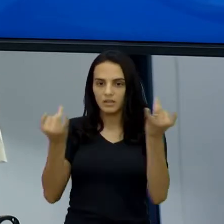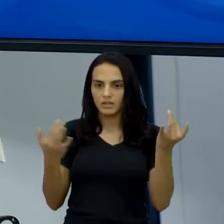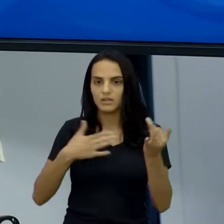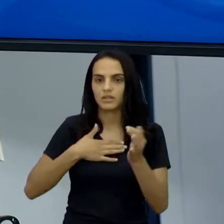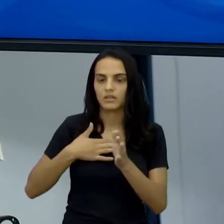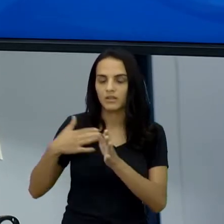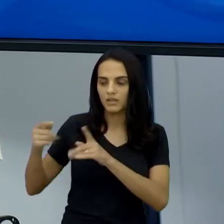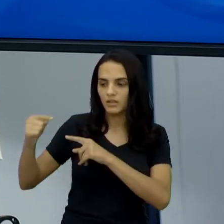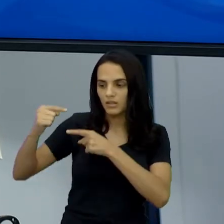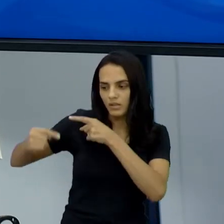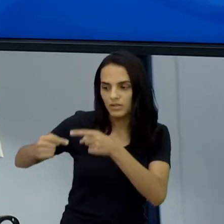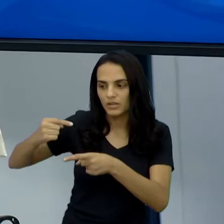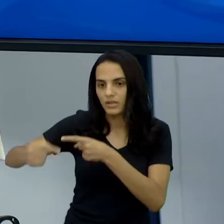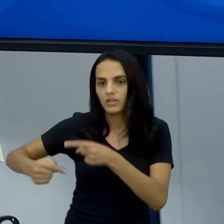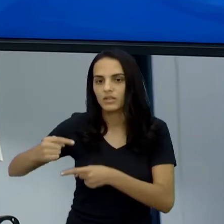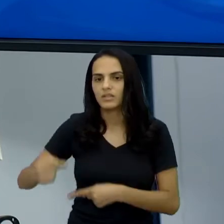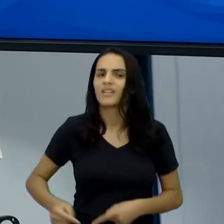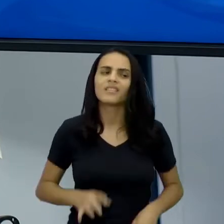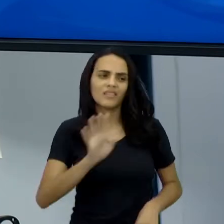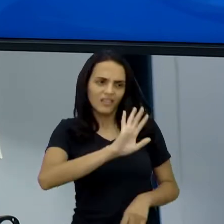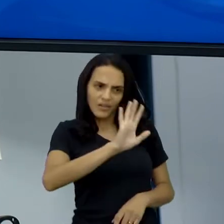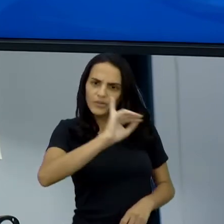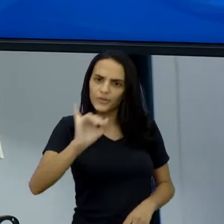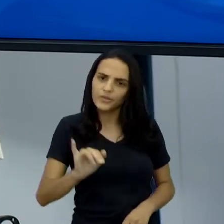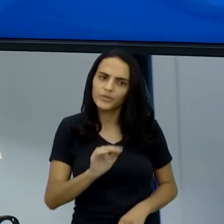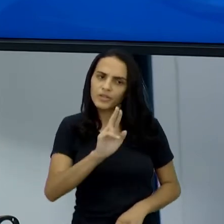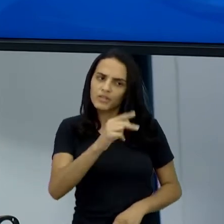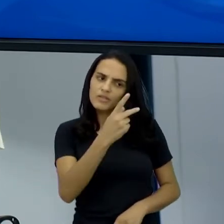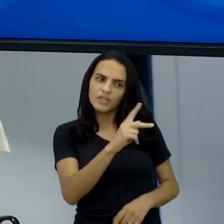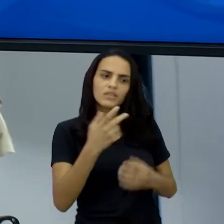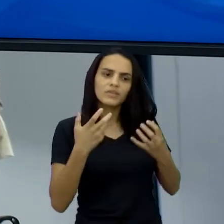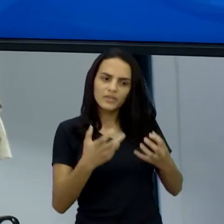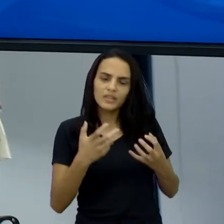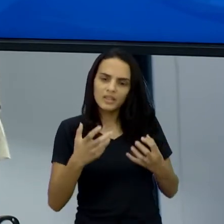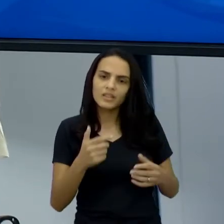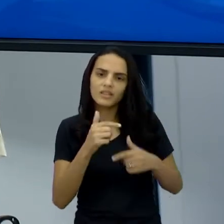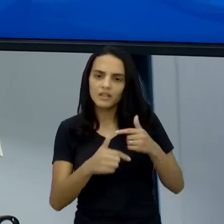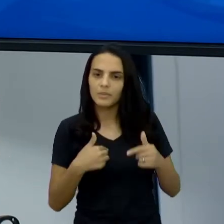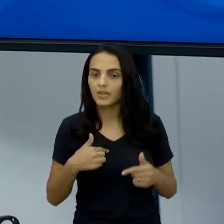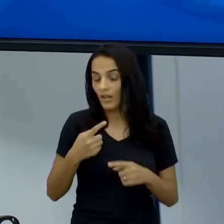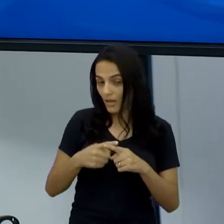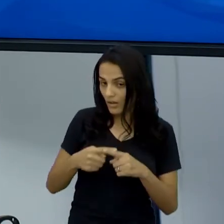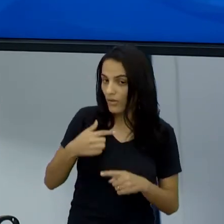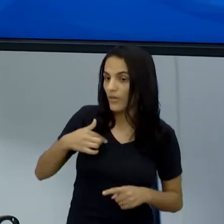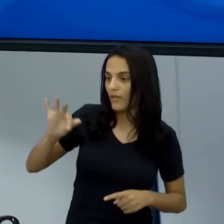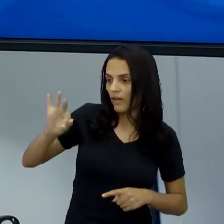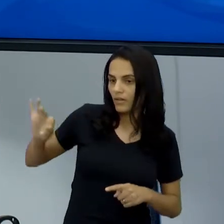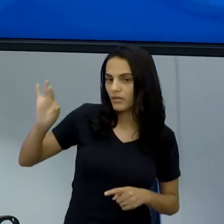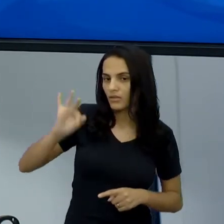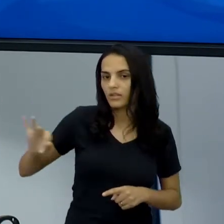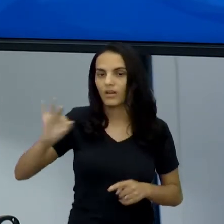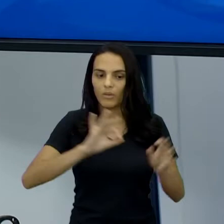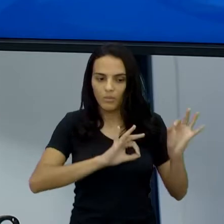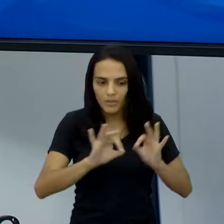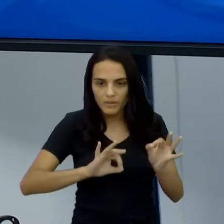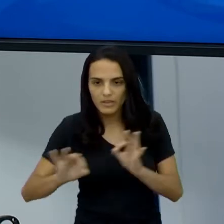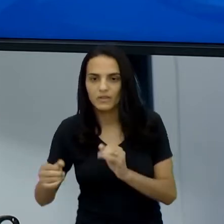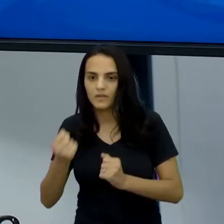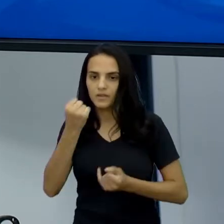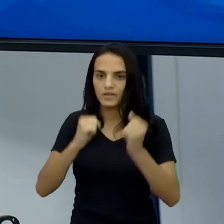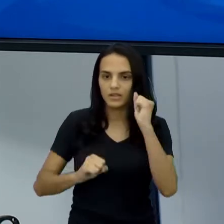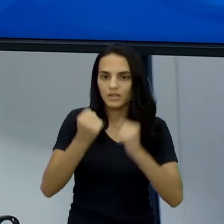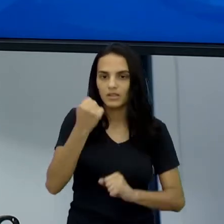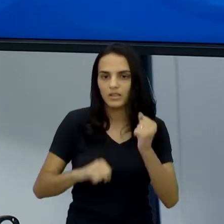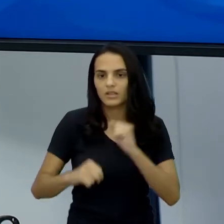geração, não, Juliana, você não queria trabalhar, porque quando eu fiz a faculdade era para trabalhar com preparação física, eu queria